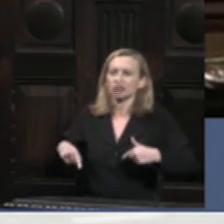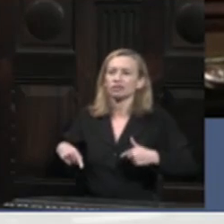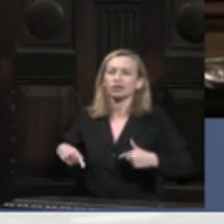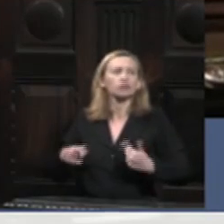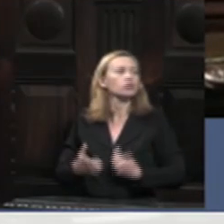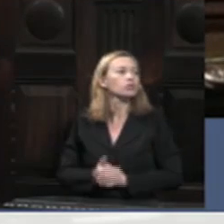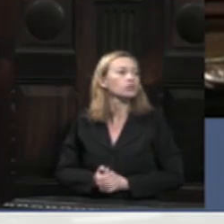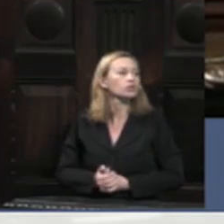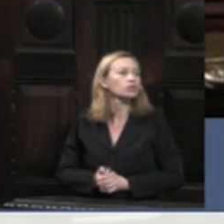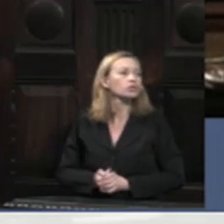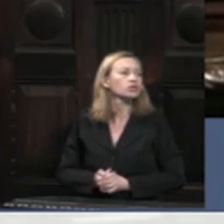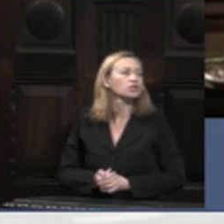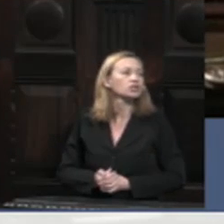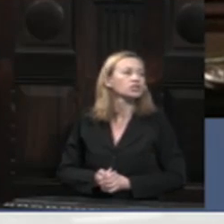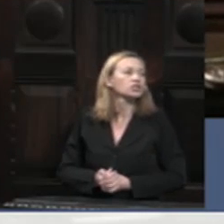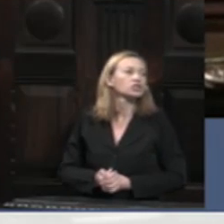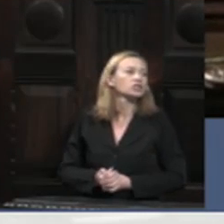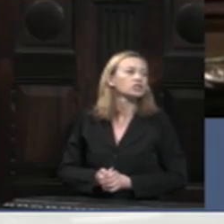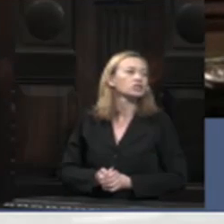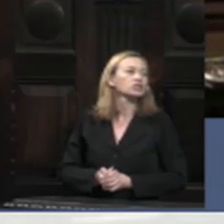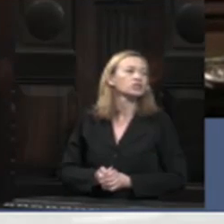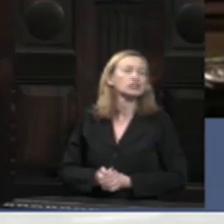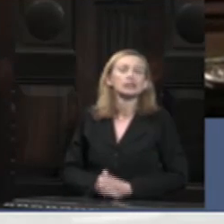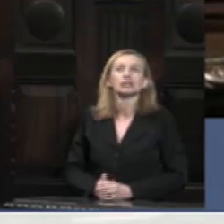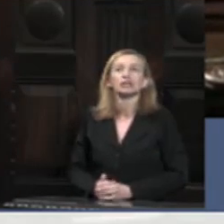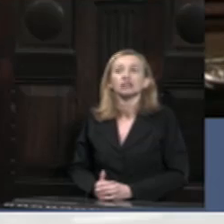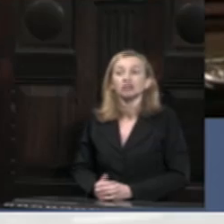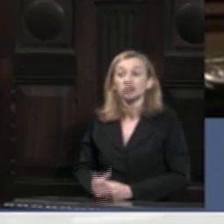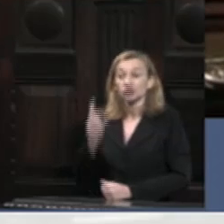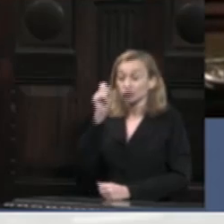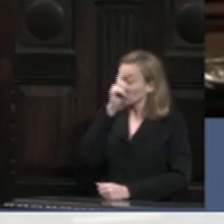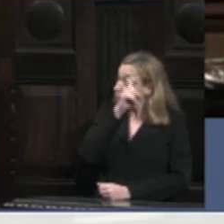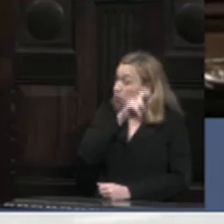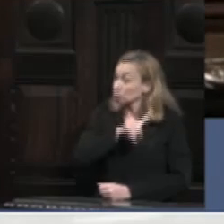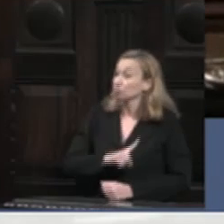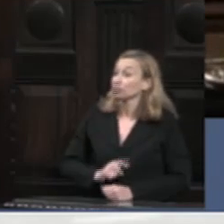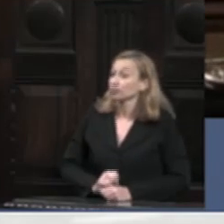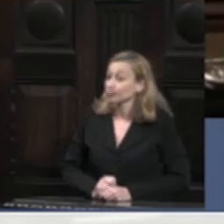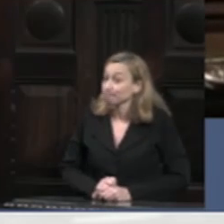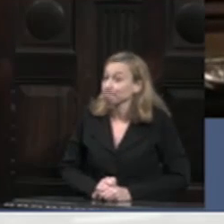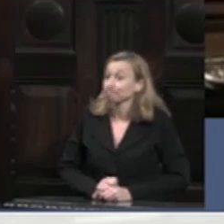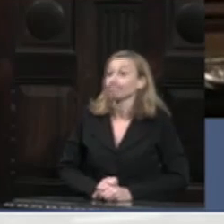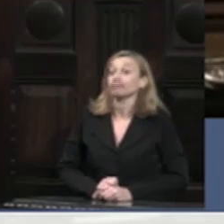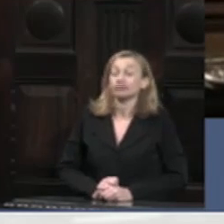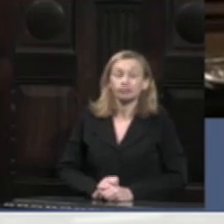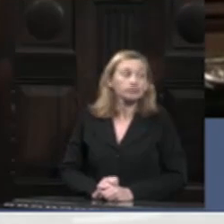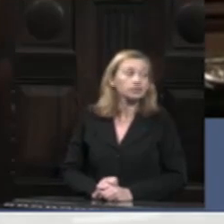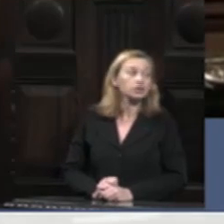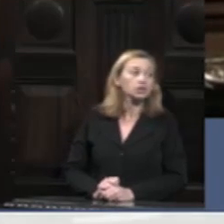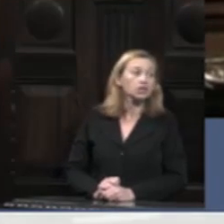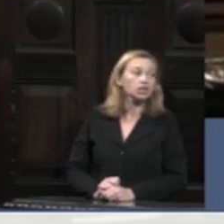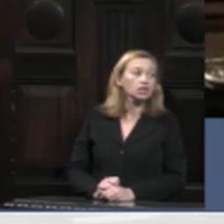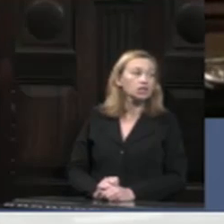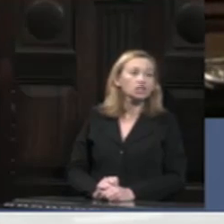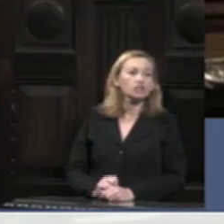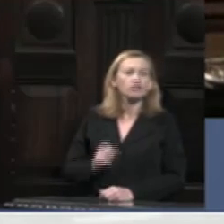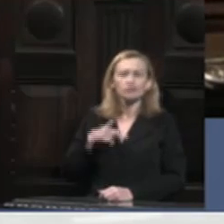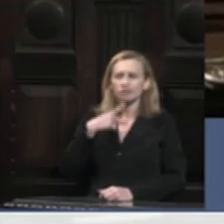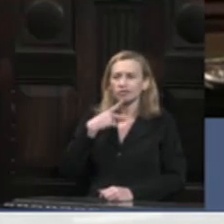verdadeiro buraco em que se encontra. Mais do que isso, para além dos desafios que